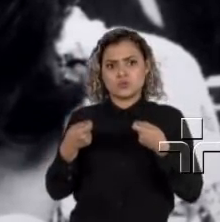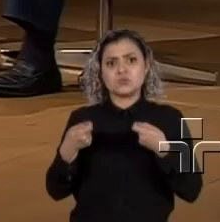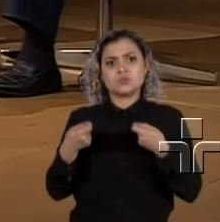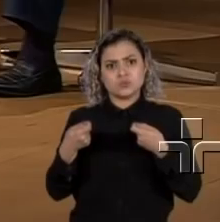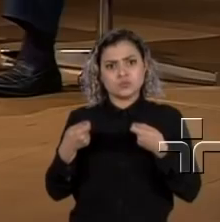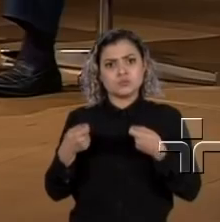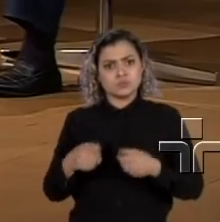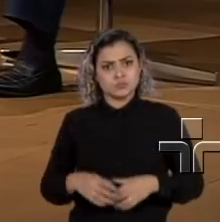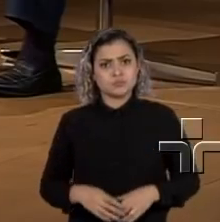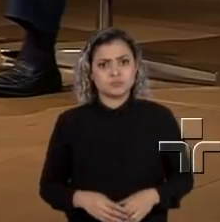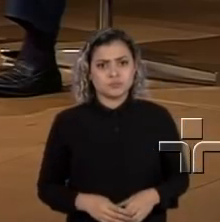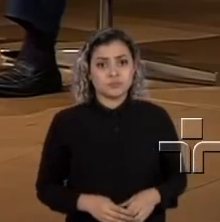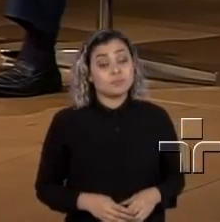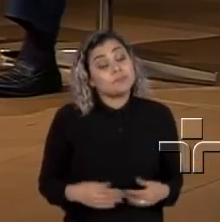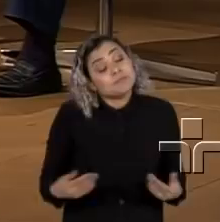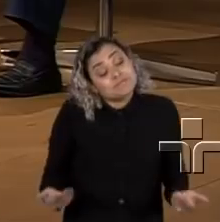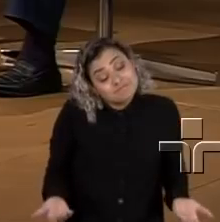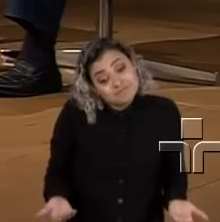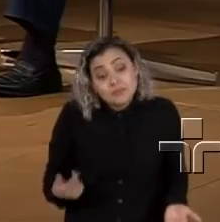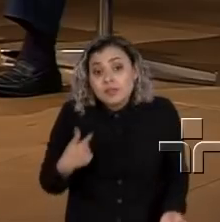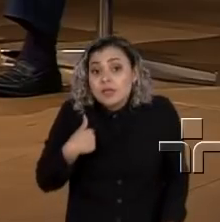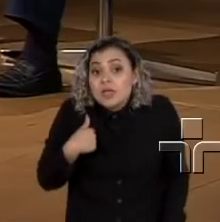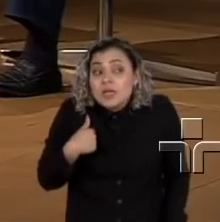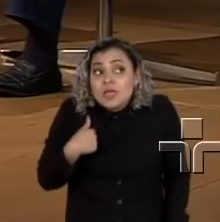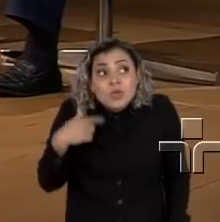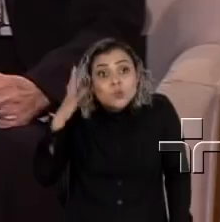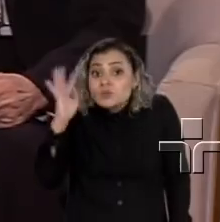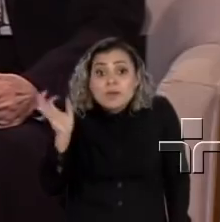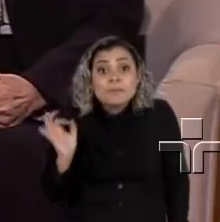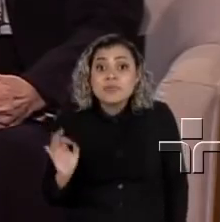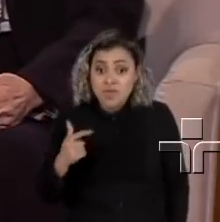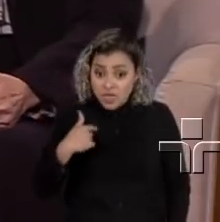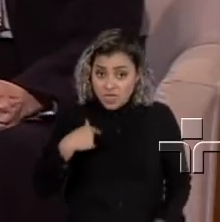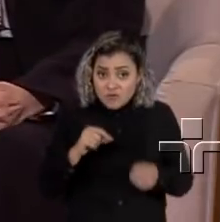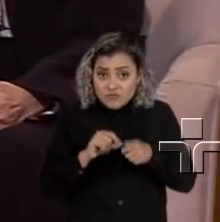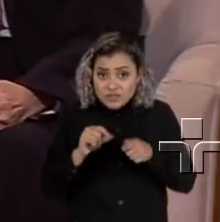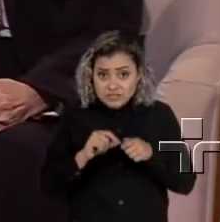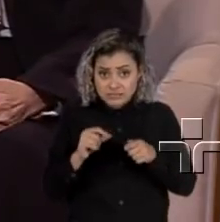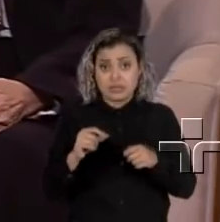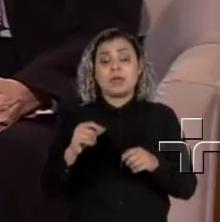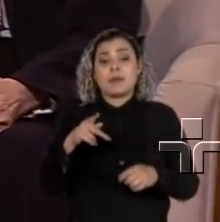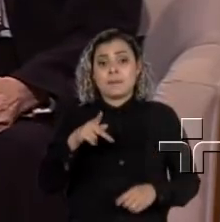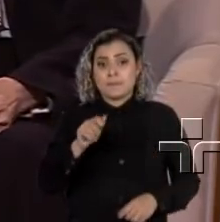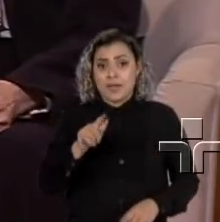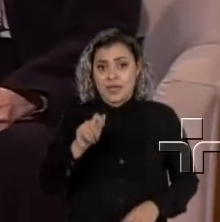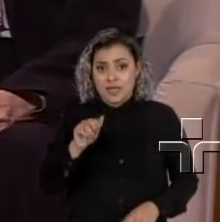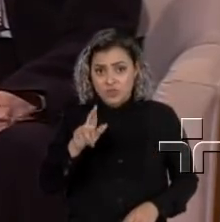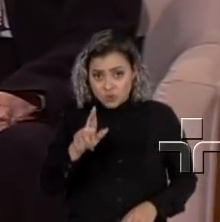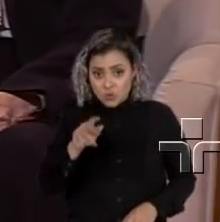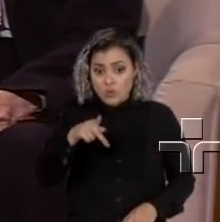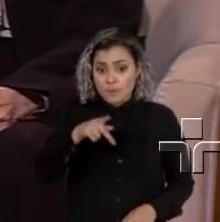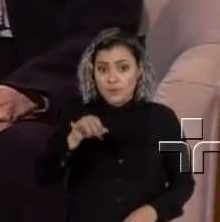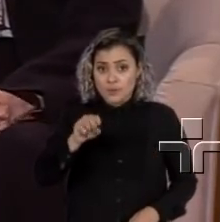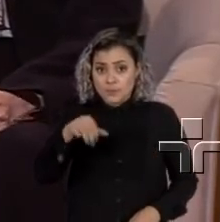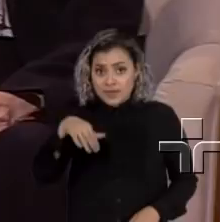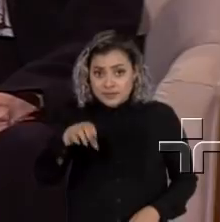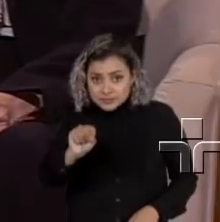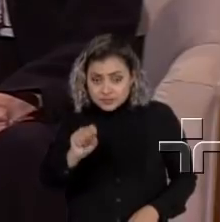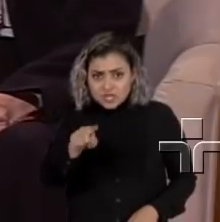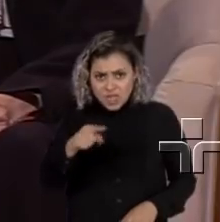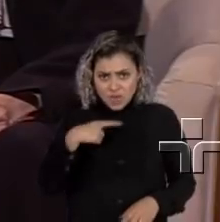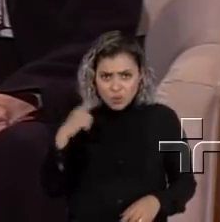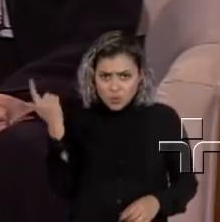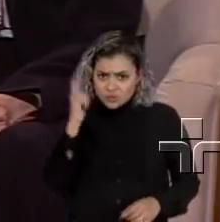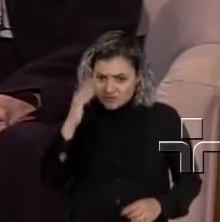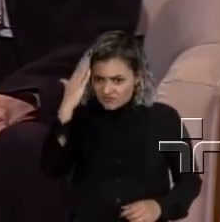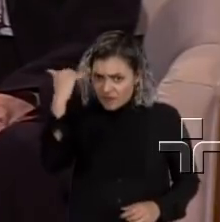Maravilhoso, né? Quando é que eu podia supor que eu ia fazer O Pagador de Promessas e que ia terminar dando autógrafo na